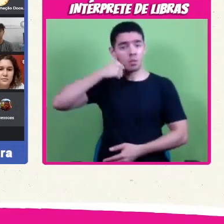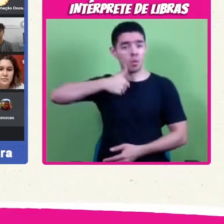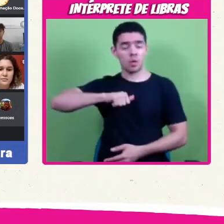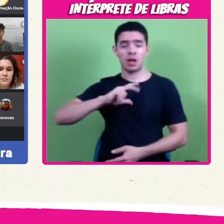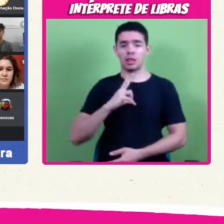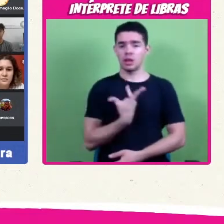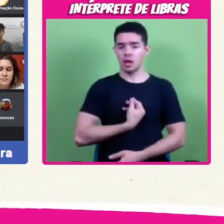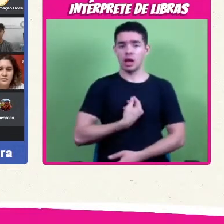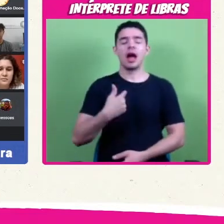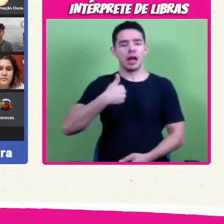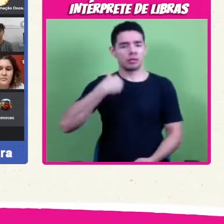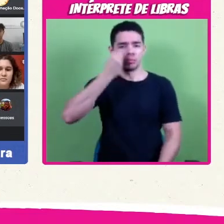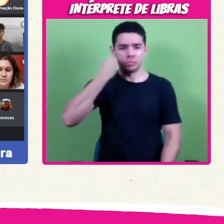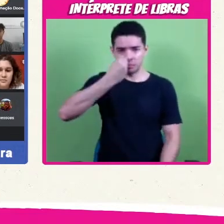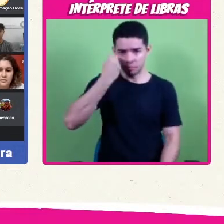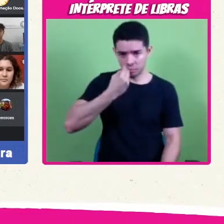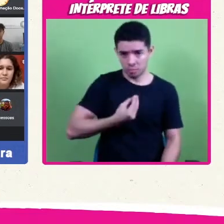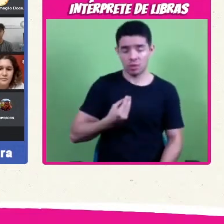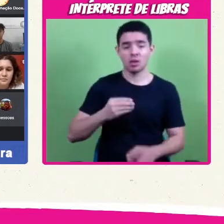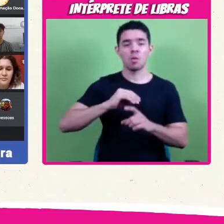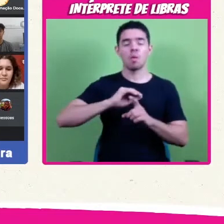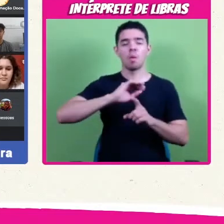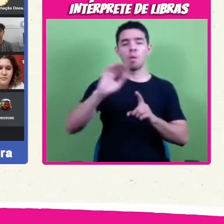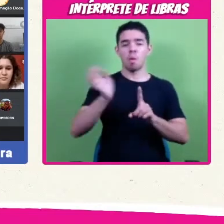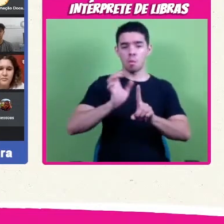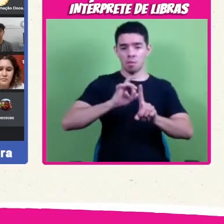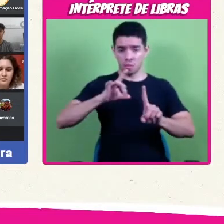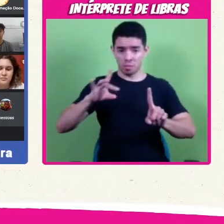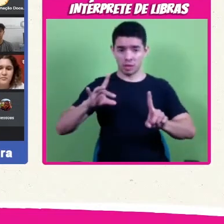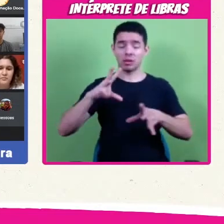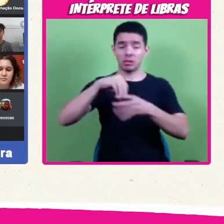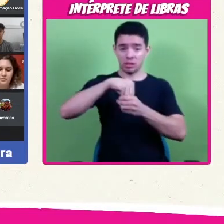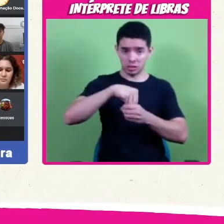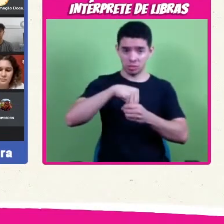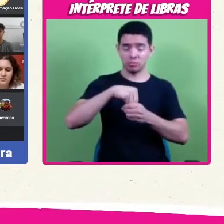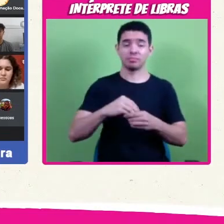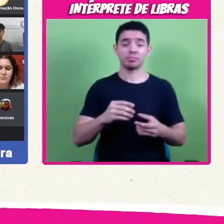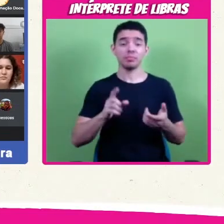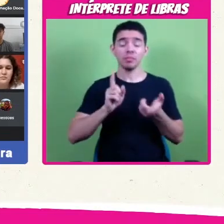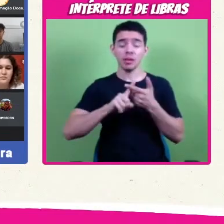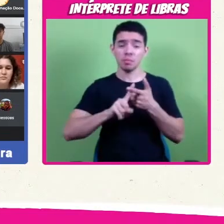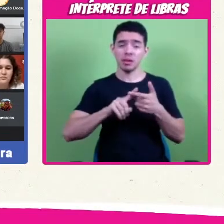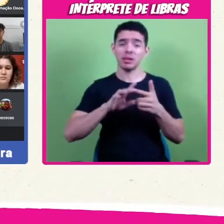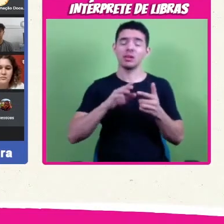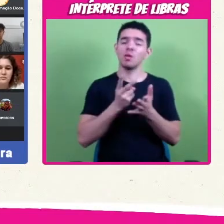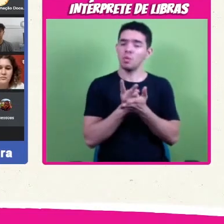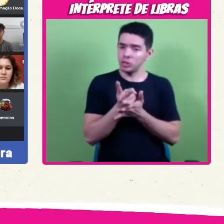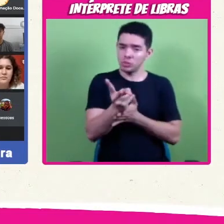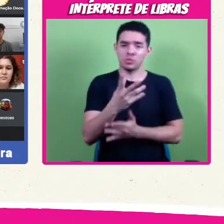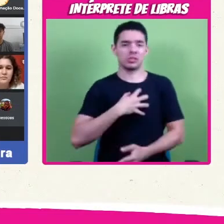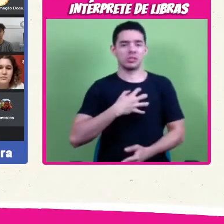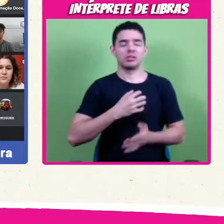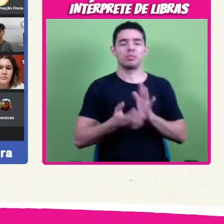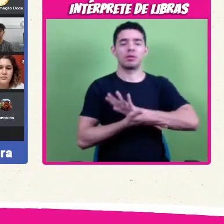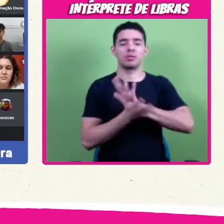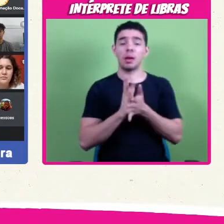experimentei a homofobia no meu ensino médio, no meu ensino fundamental, e ainda continuo a sentir os preconceitos,